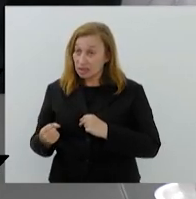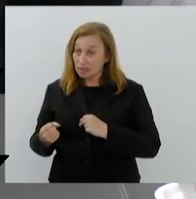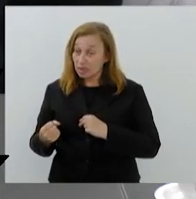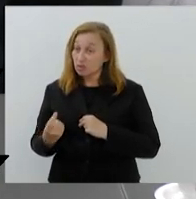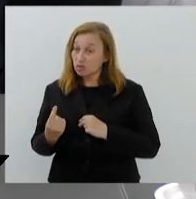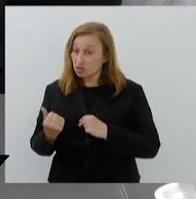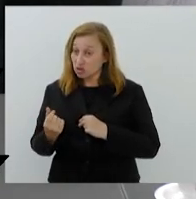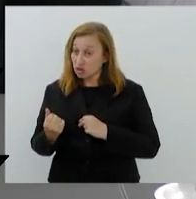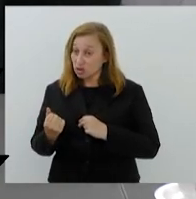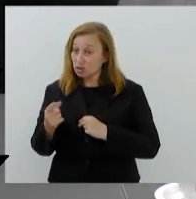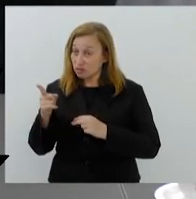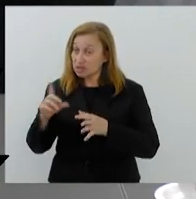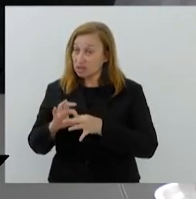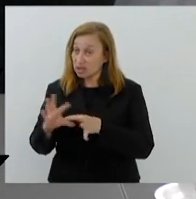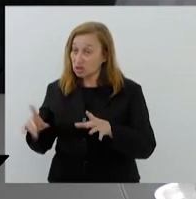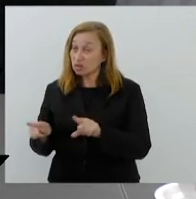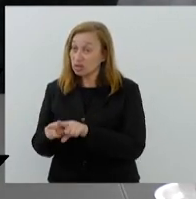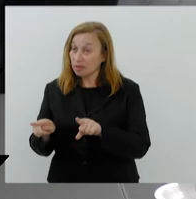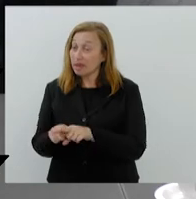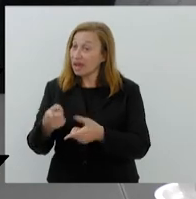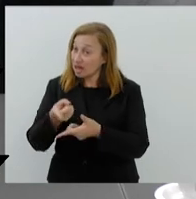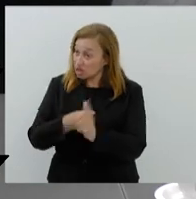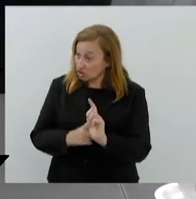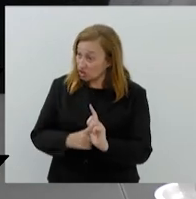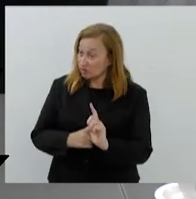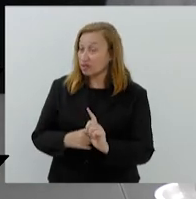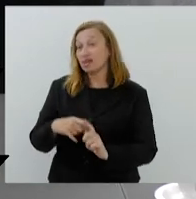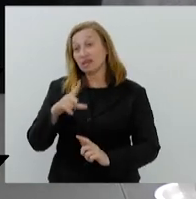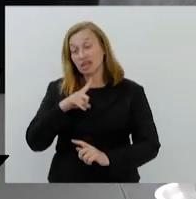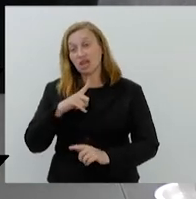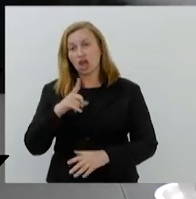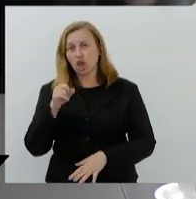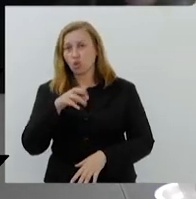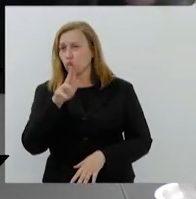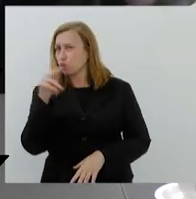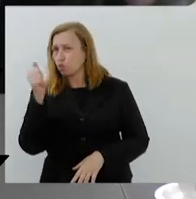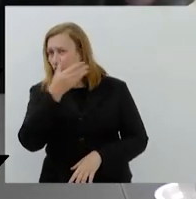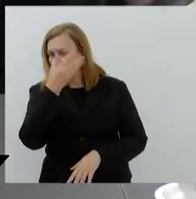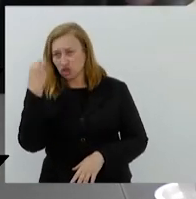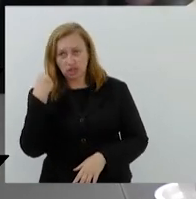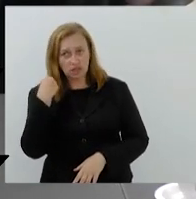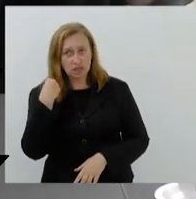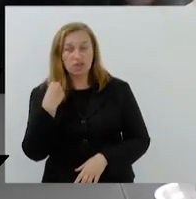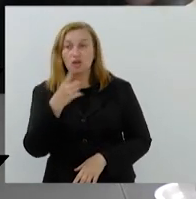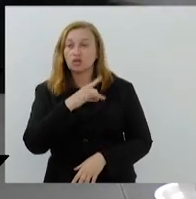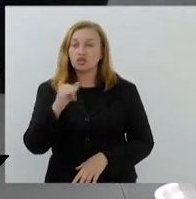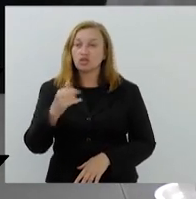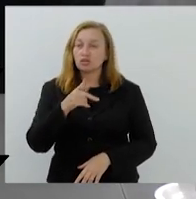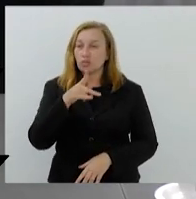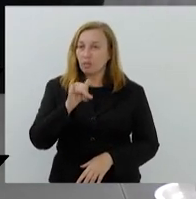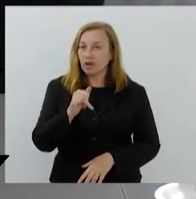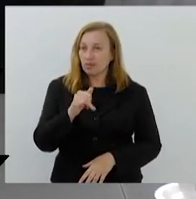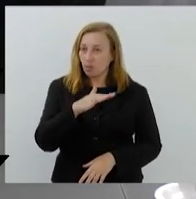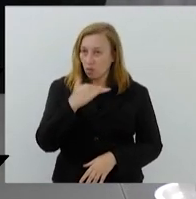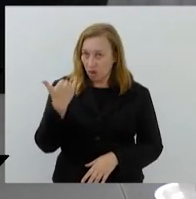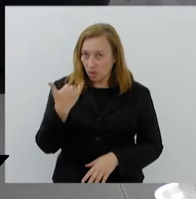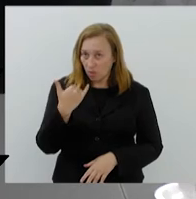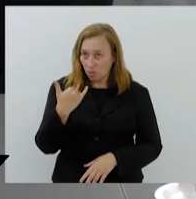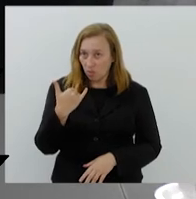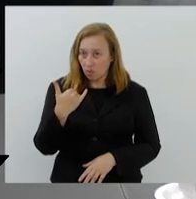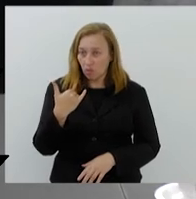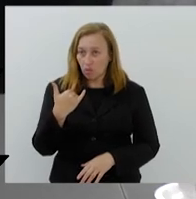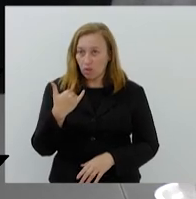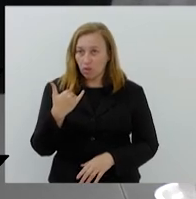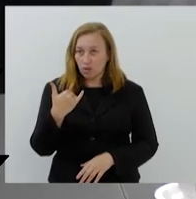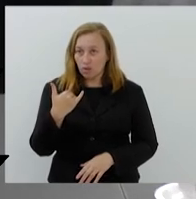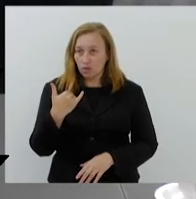né? Eu nunca me esqueço que o dia que meu pai morreu,